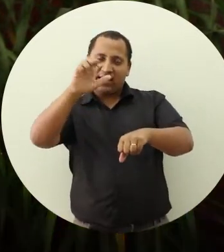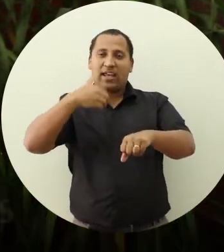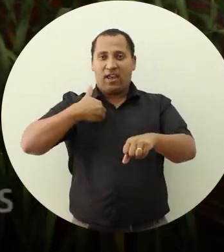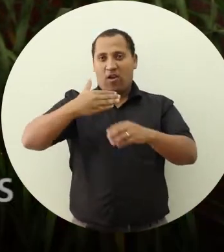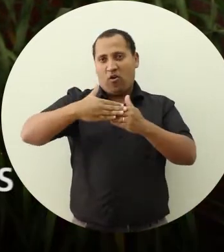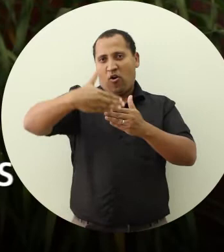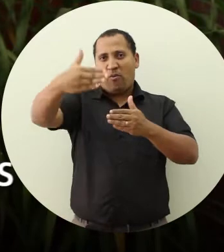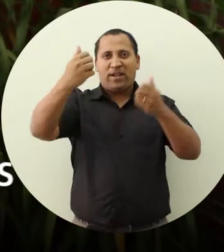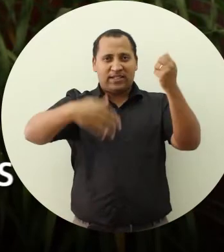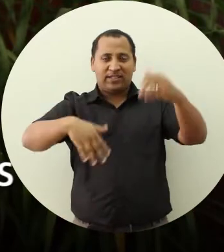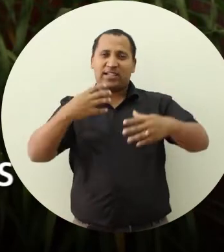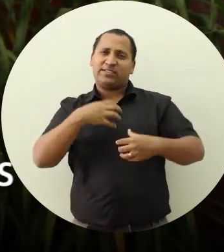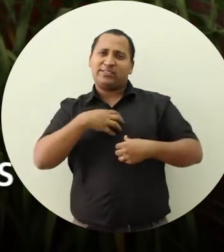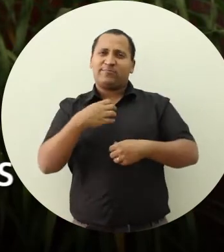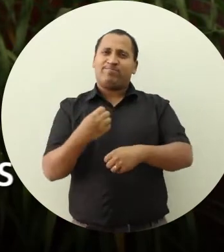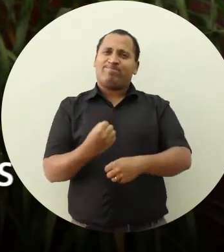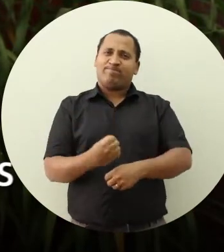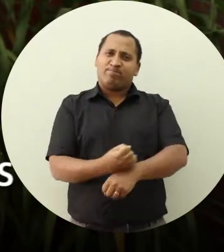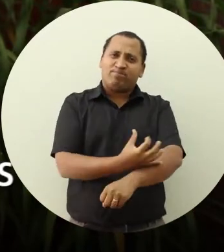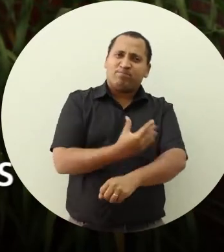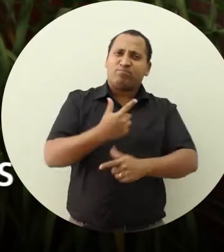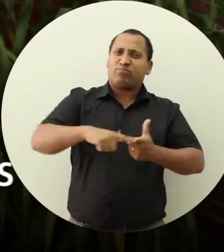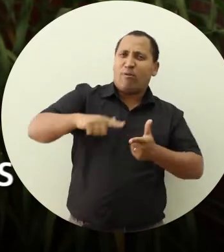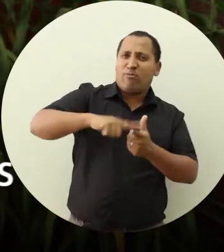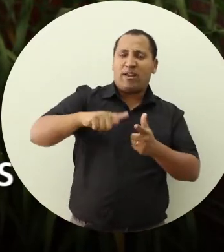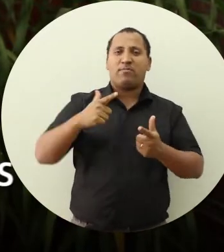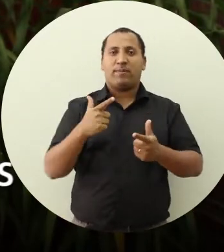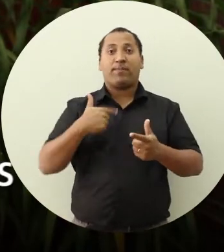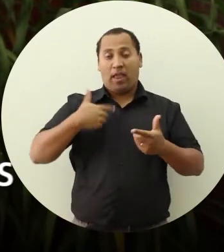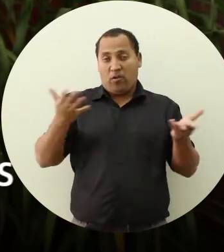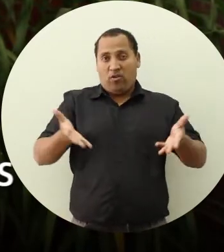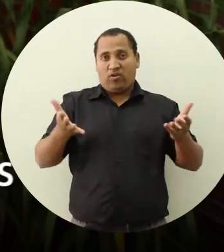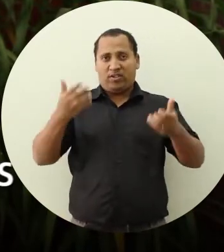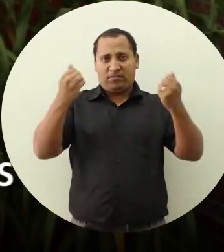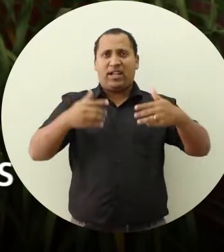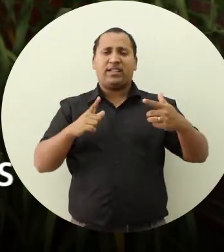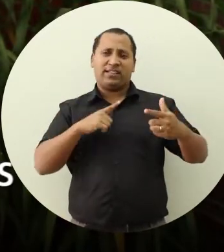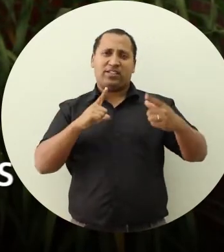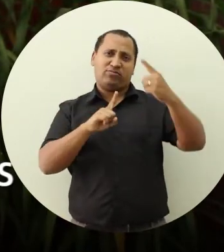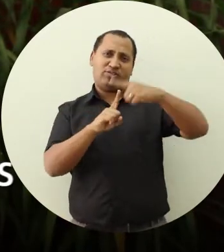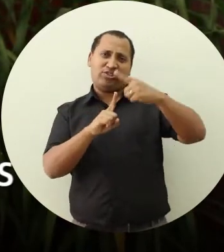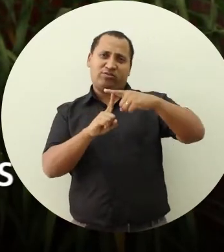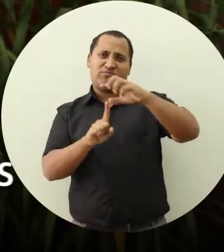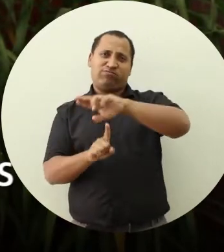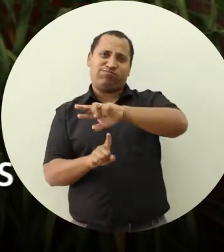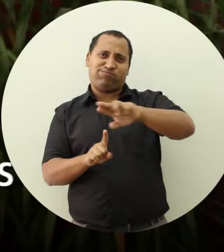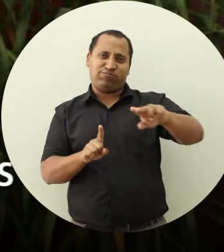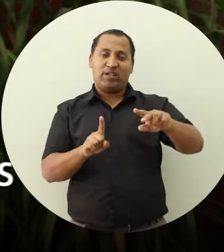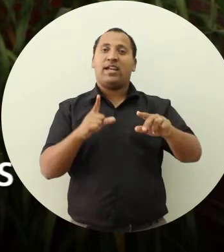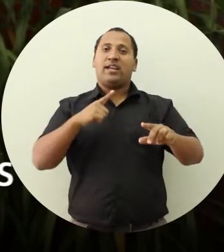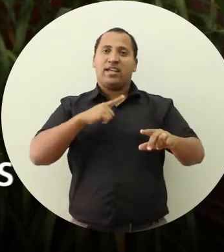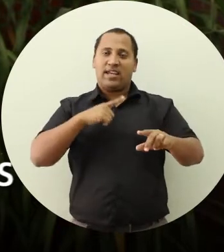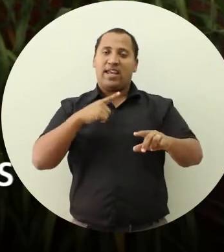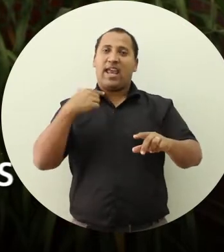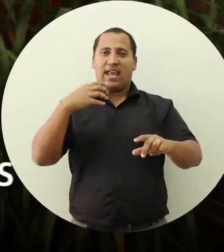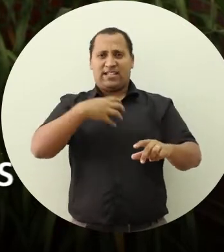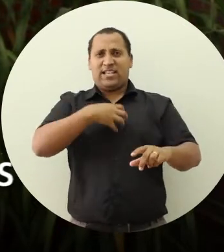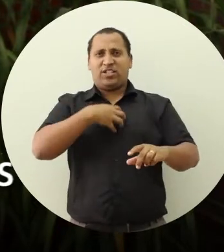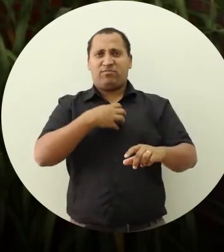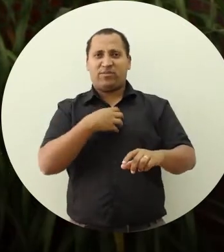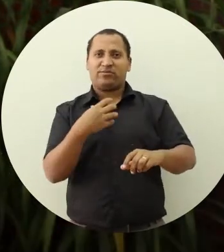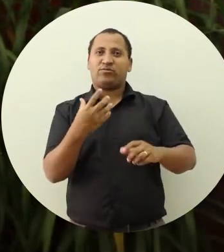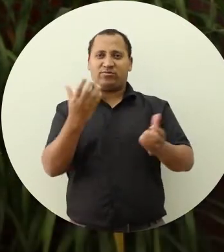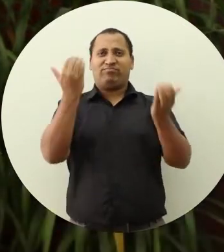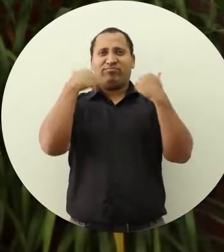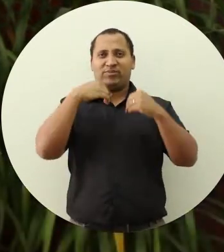pele relacionadas a fatores emocionais. A maioria das doenças de pele, elas têm um cunho emocional associado a elas.